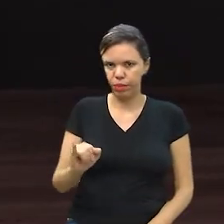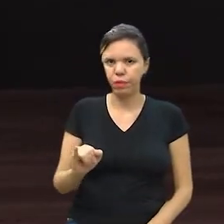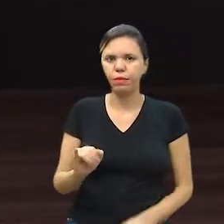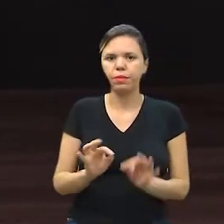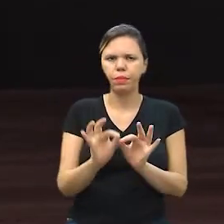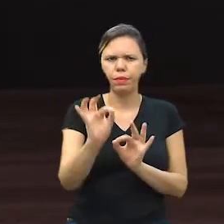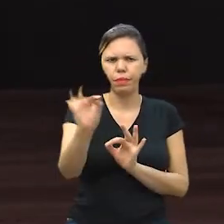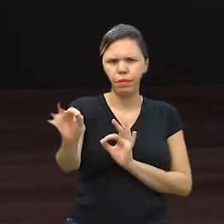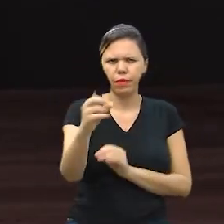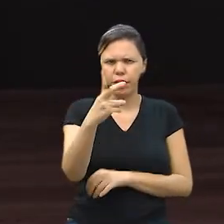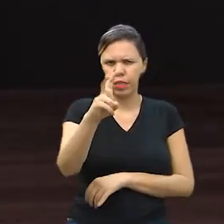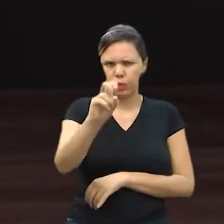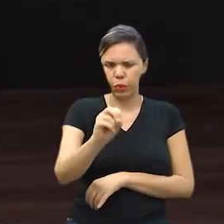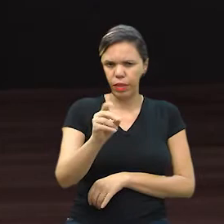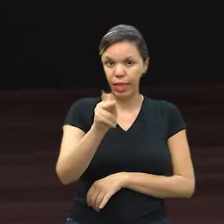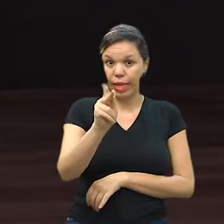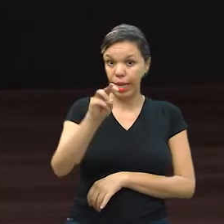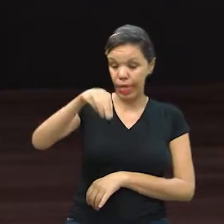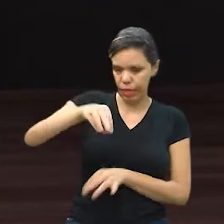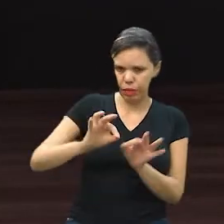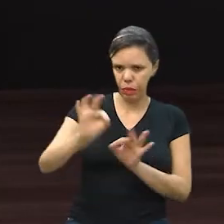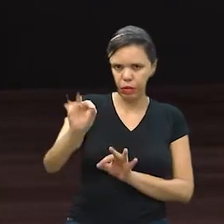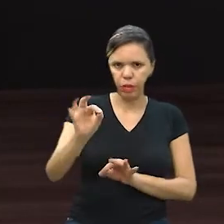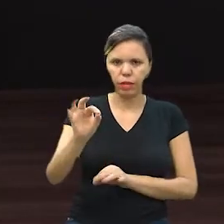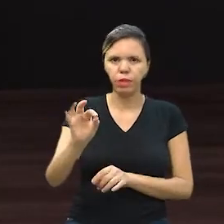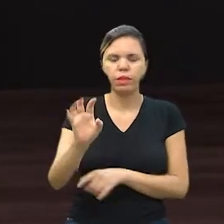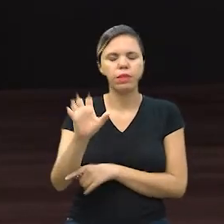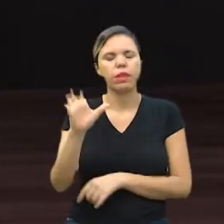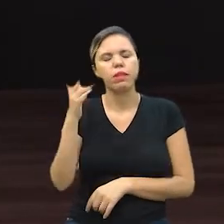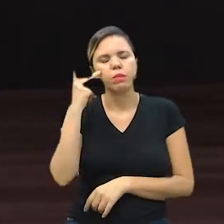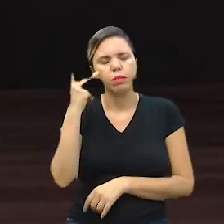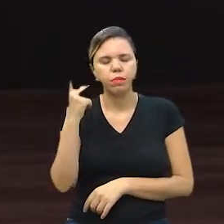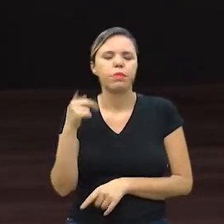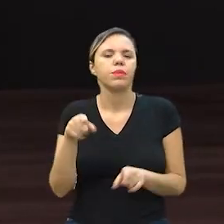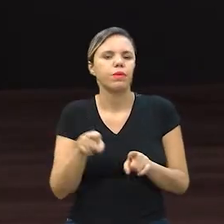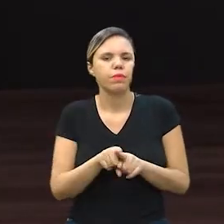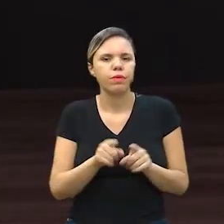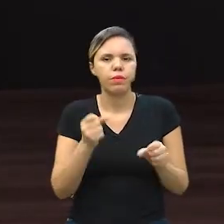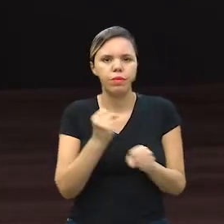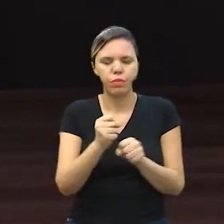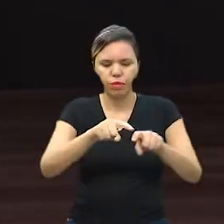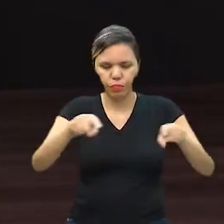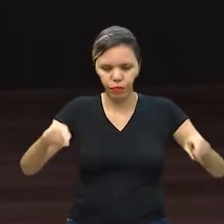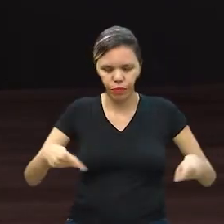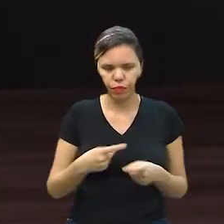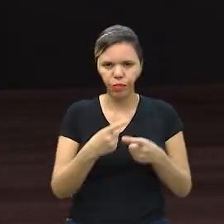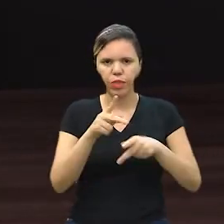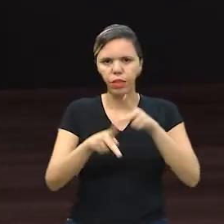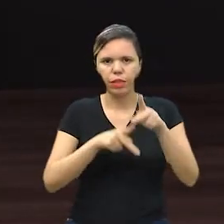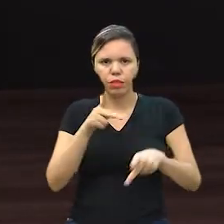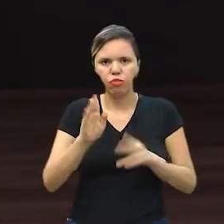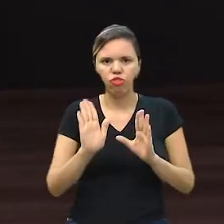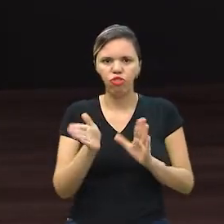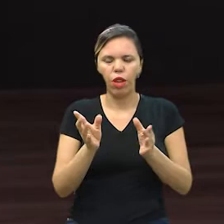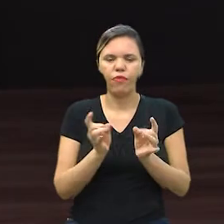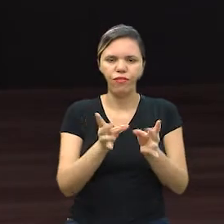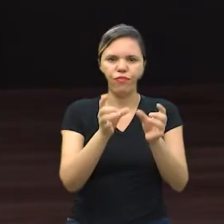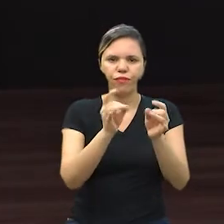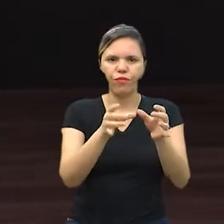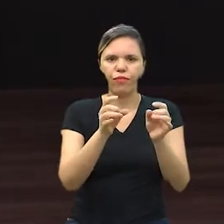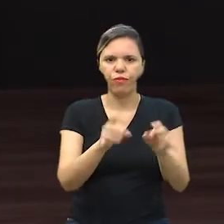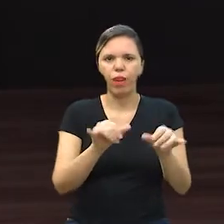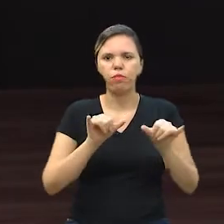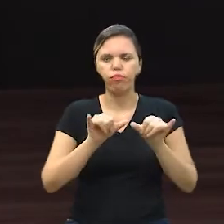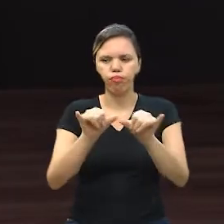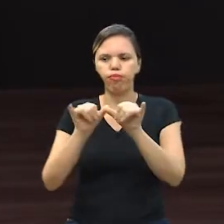250 quilômetros da capital paulista. Desde lá, construíram uma vila em mutirão, já forneceram